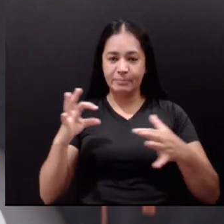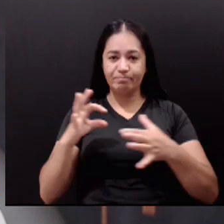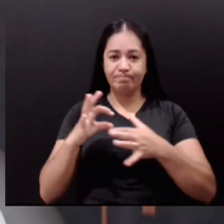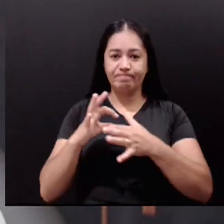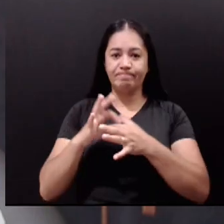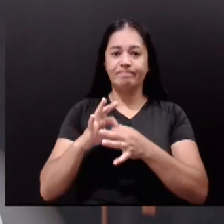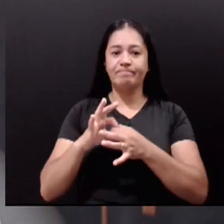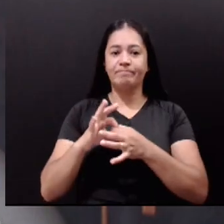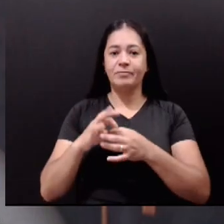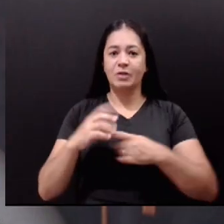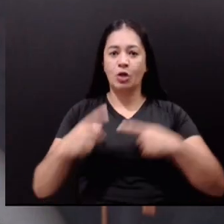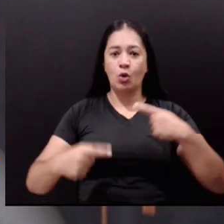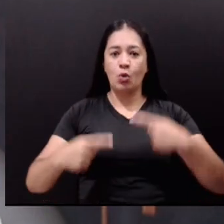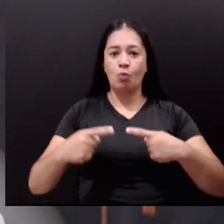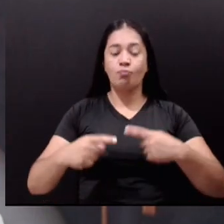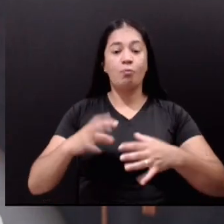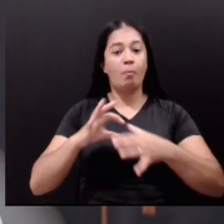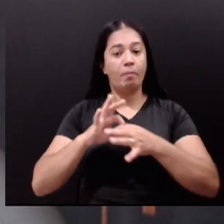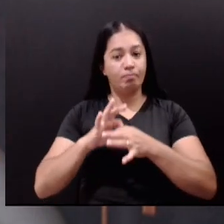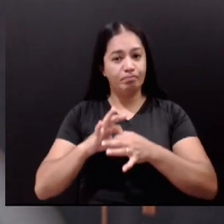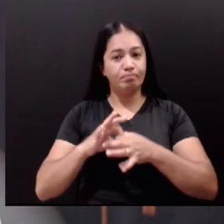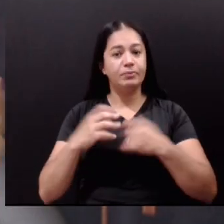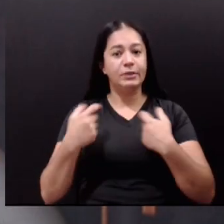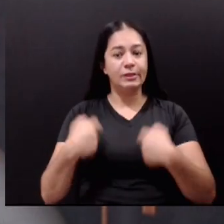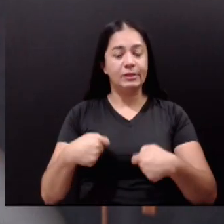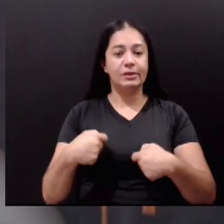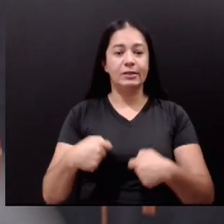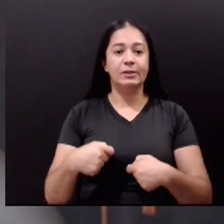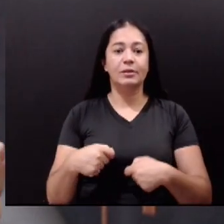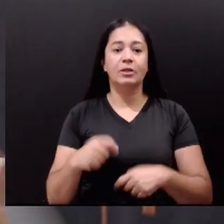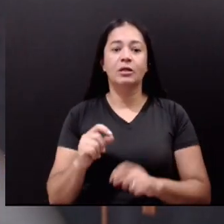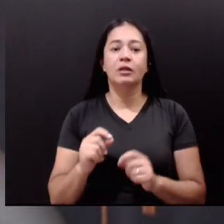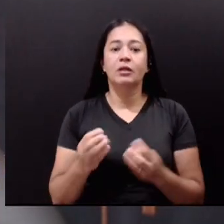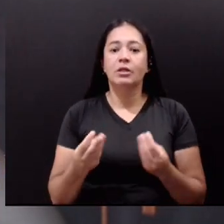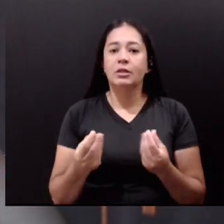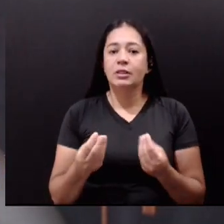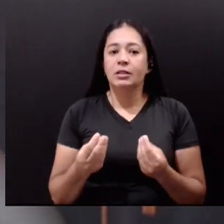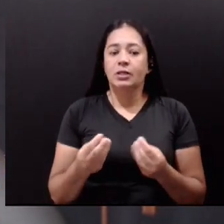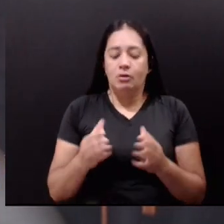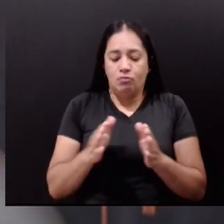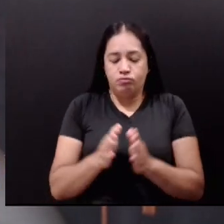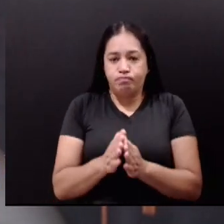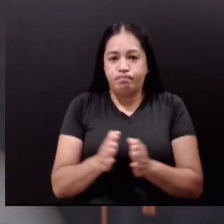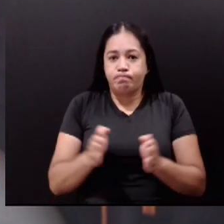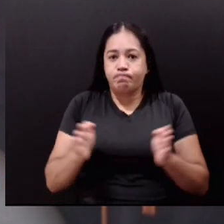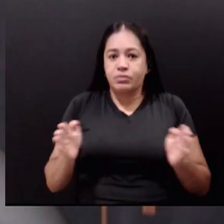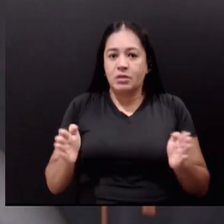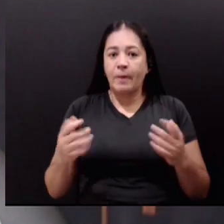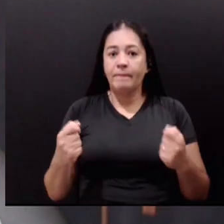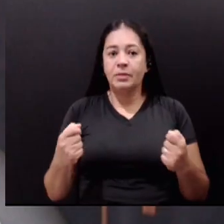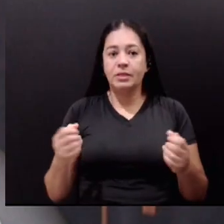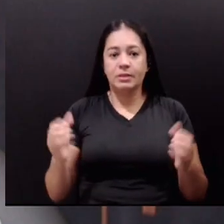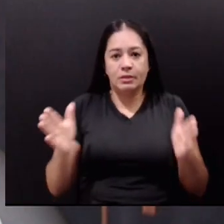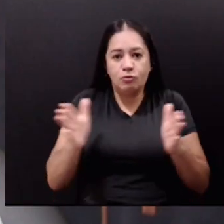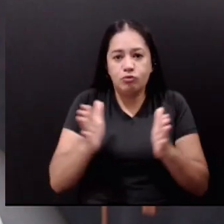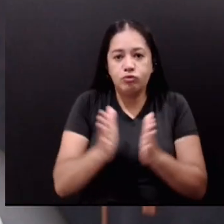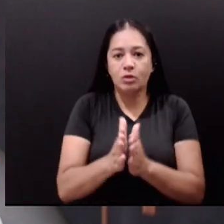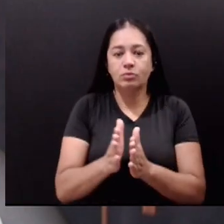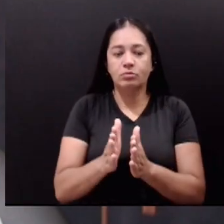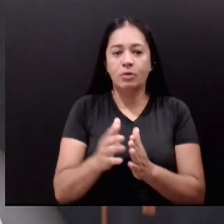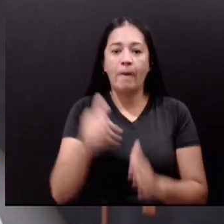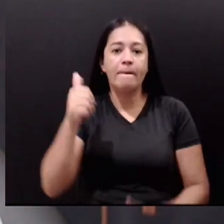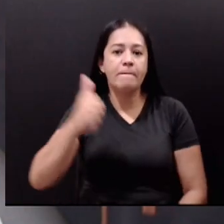e deixar esse espaçamento entre as gerações mais próximo. Primeiro passo, né. Uhum.